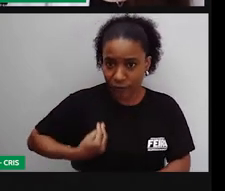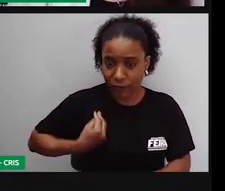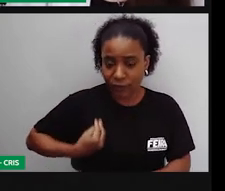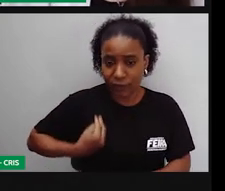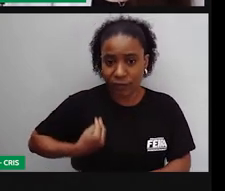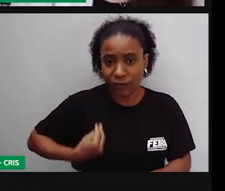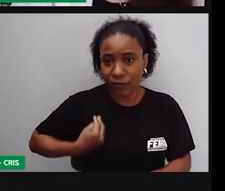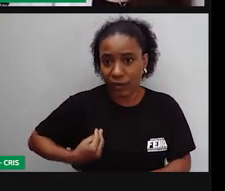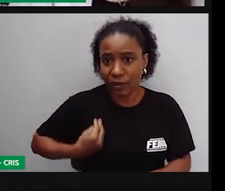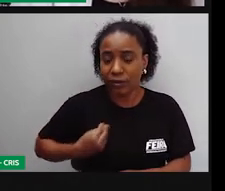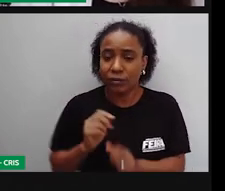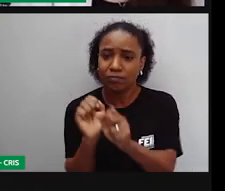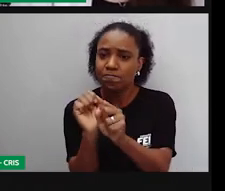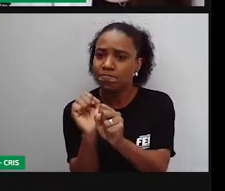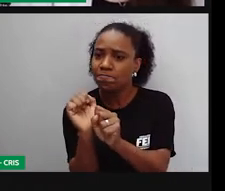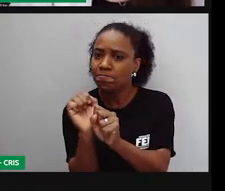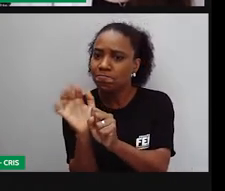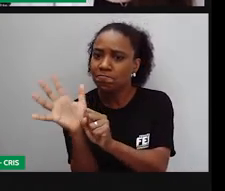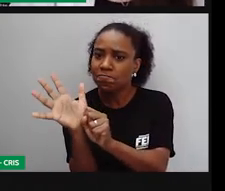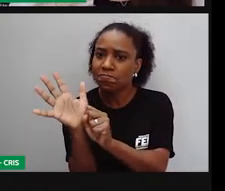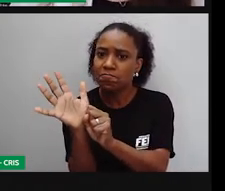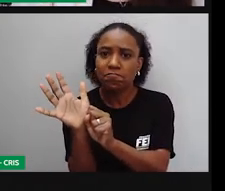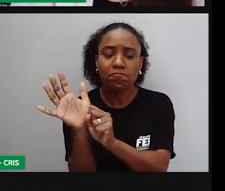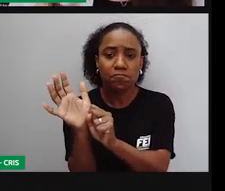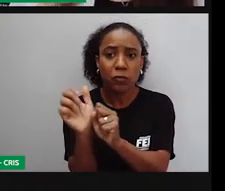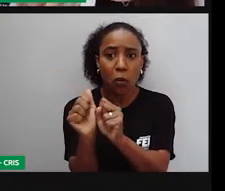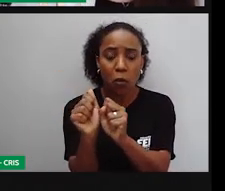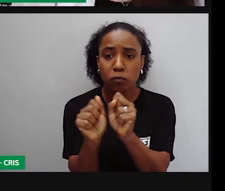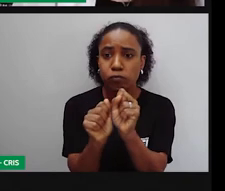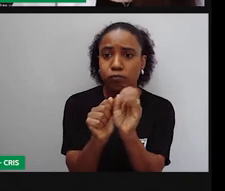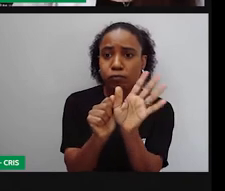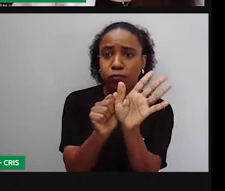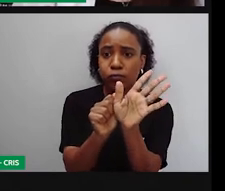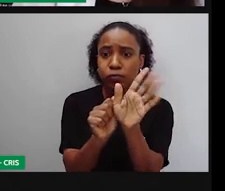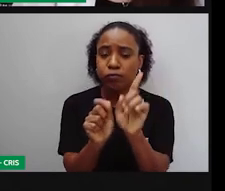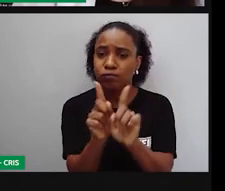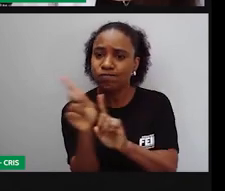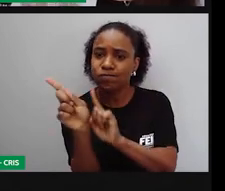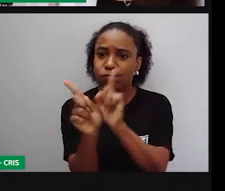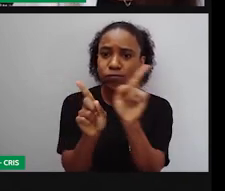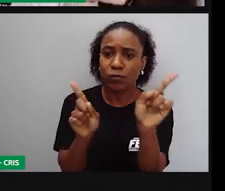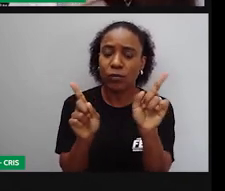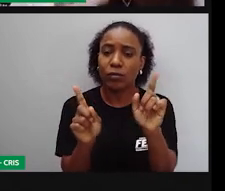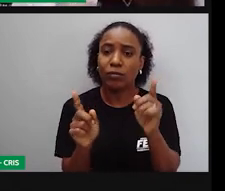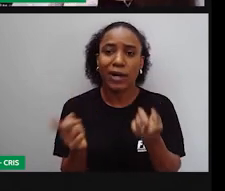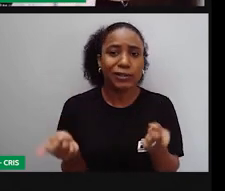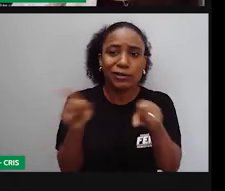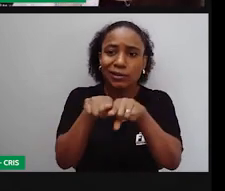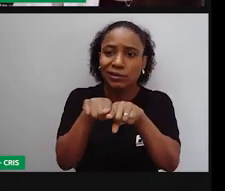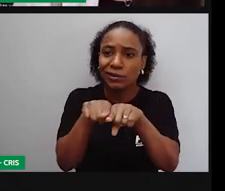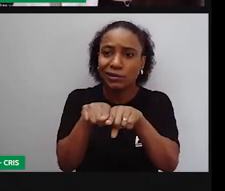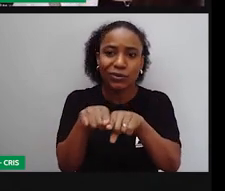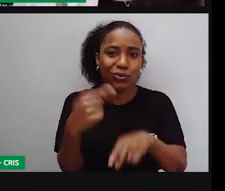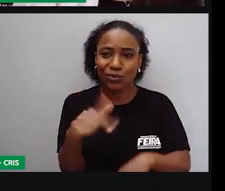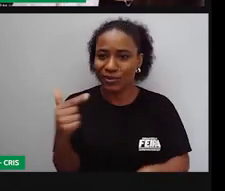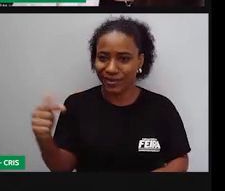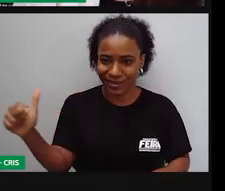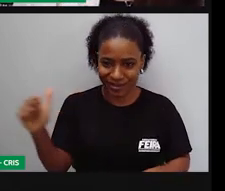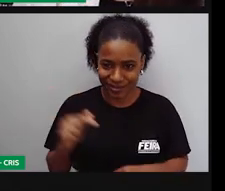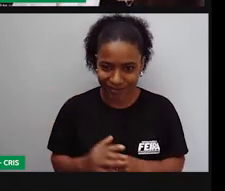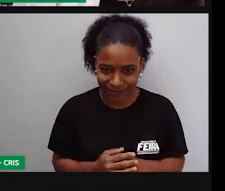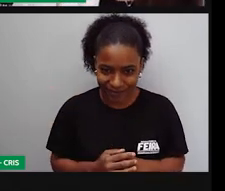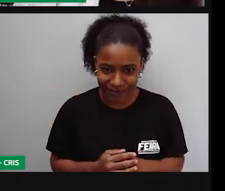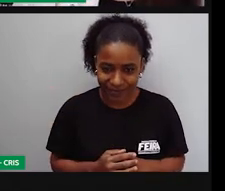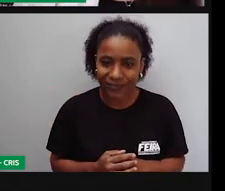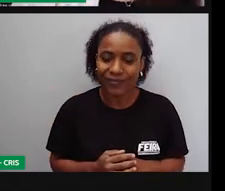pela formação de um novo ser, sem que haja mistura de material genético, ou seja, sem que ocorra a fusão dos gametas,